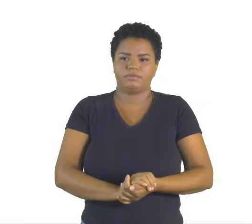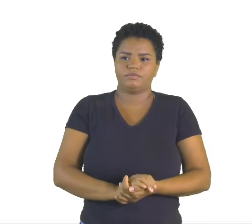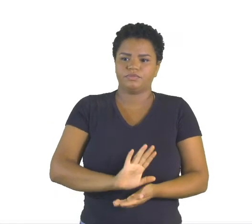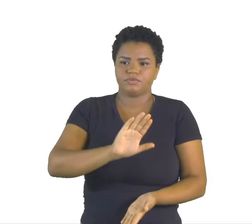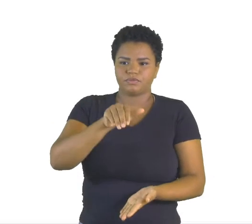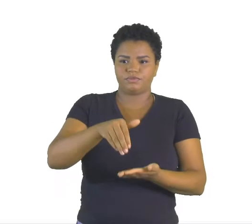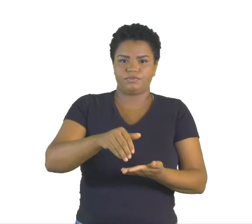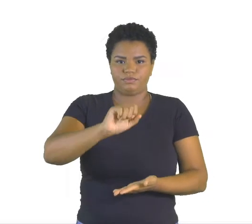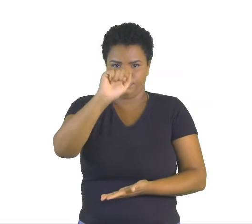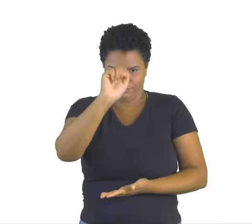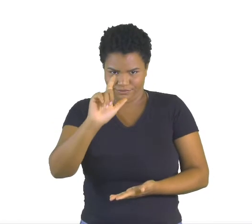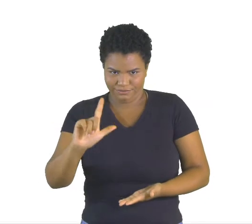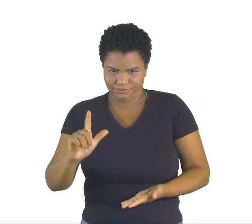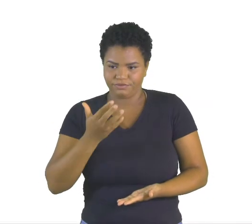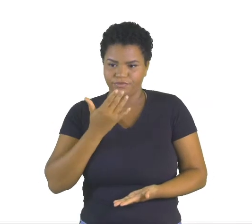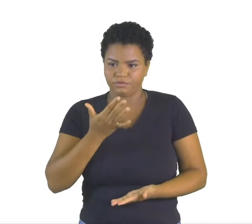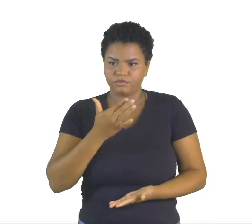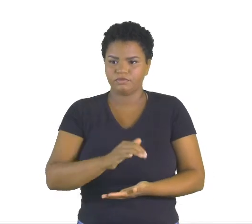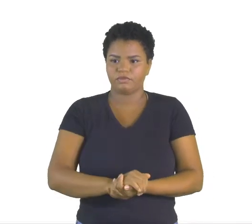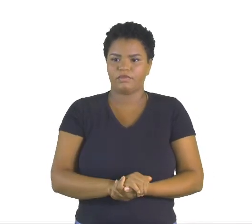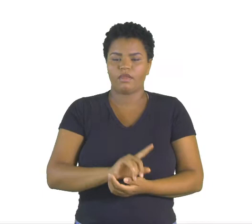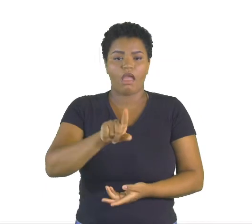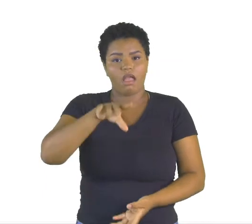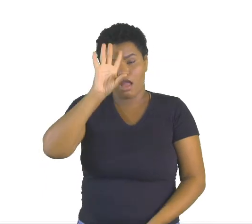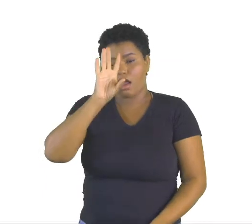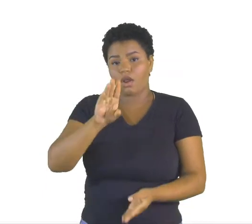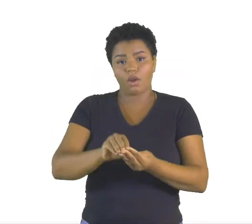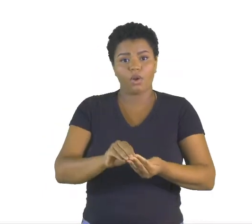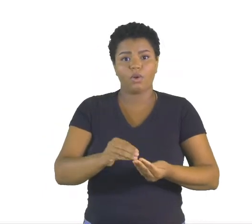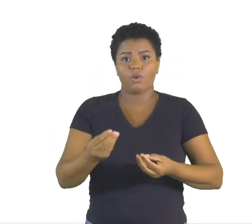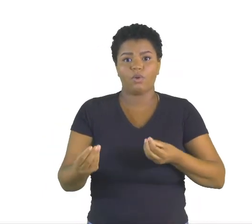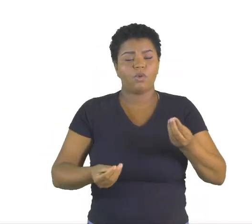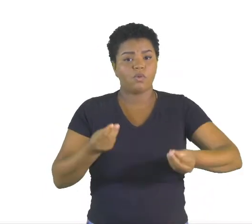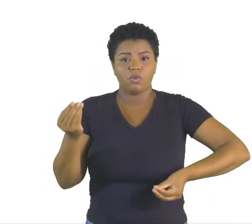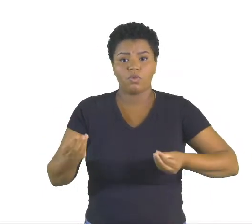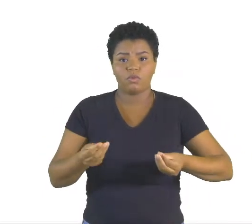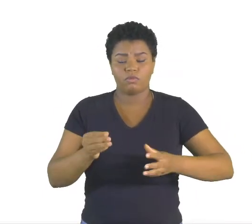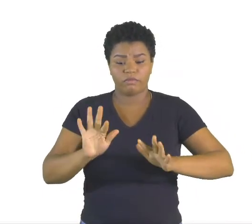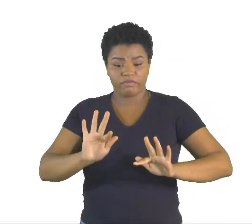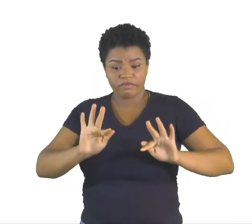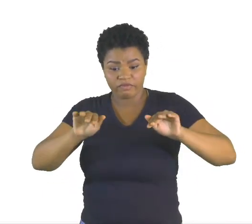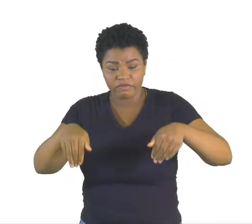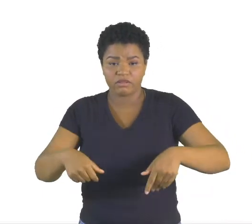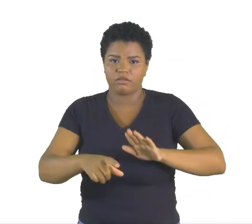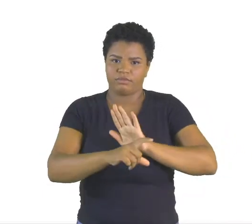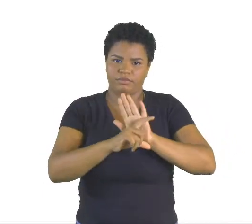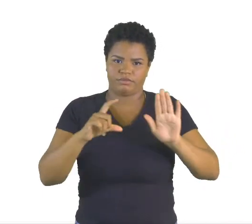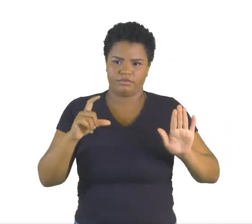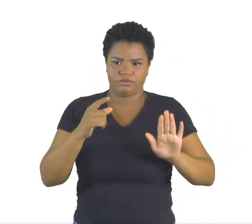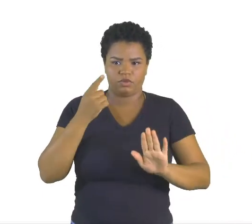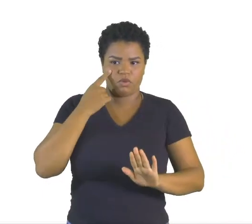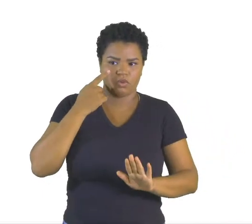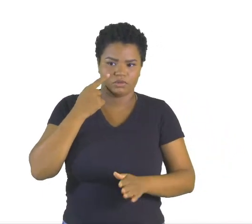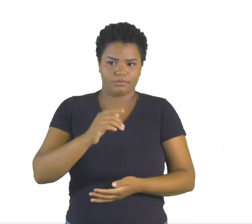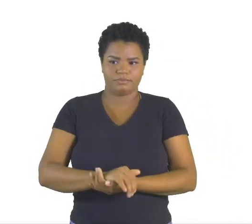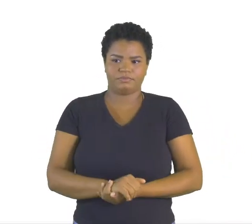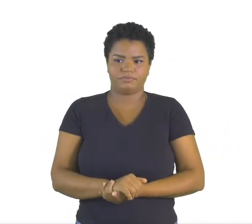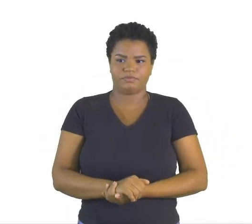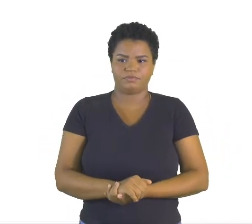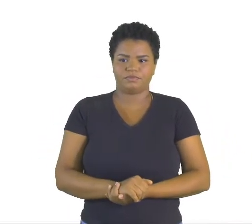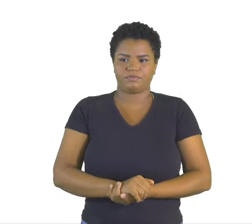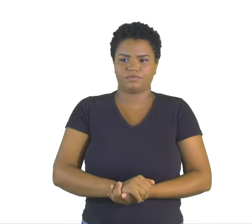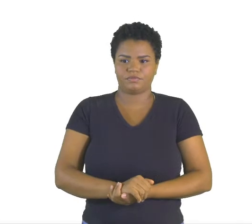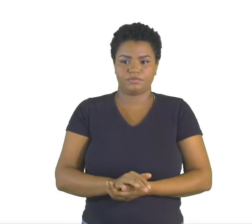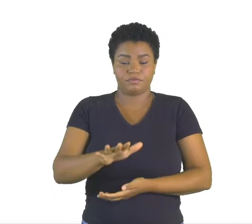de azul, é a conclusão, que é como que ele vai terminar esse parágrafo. Vejam só.